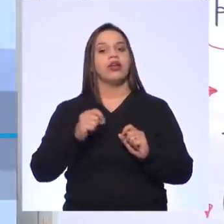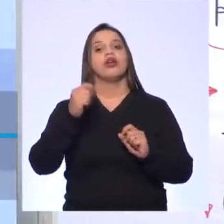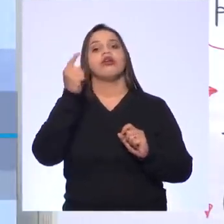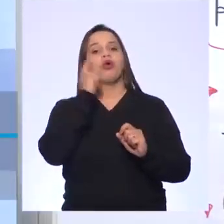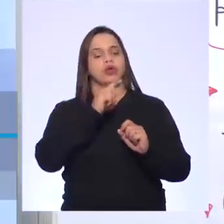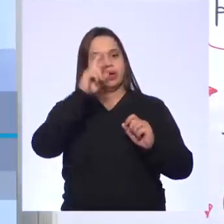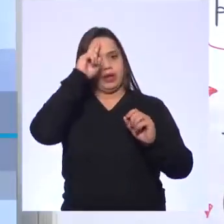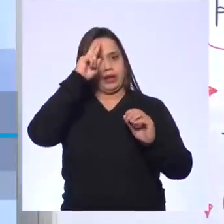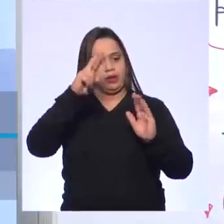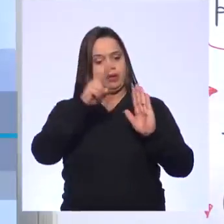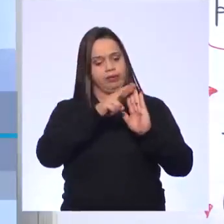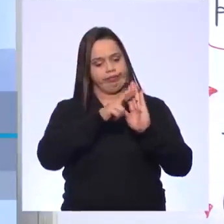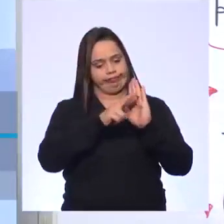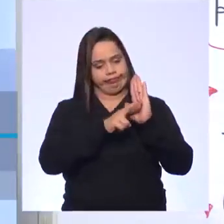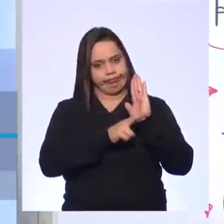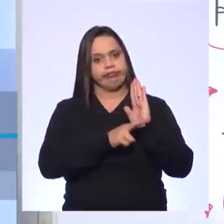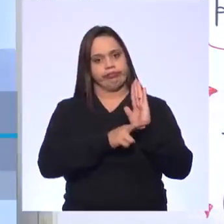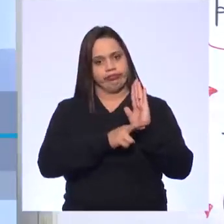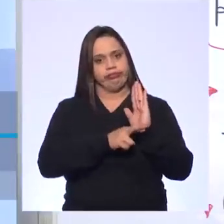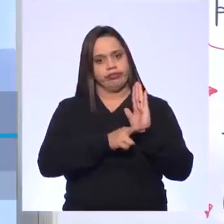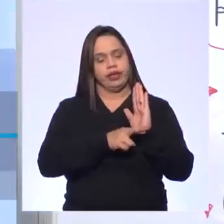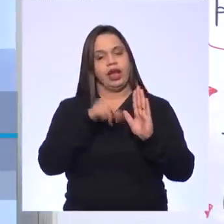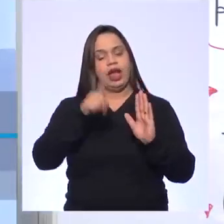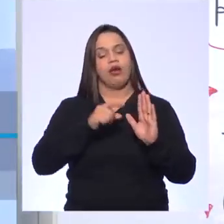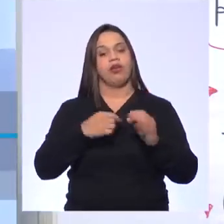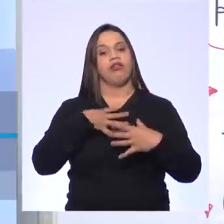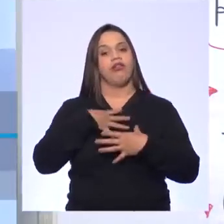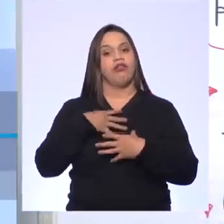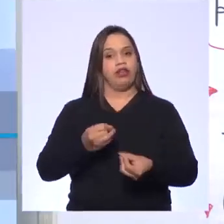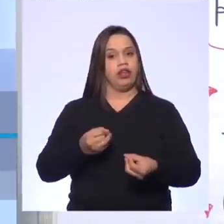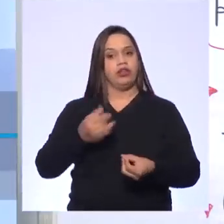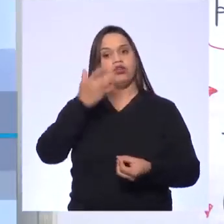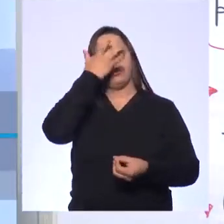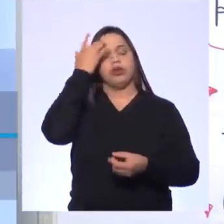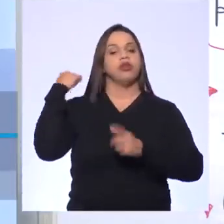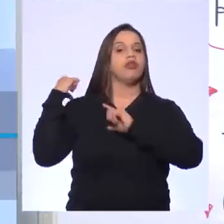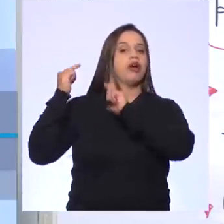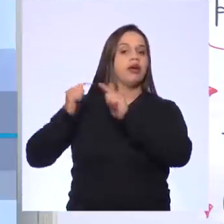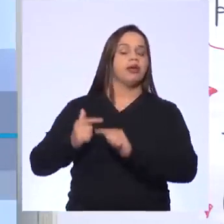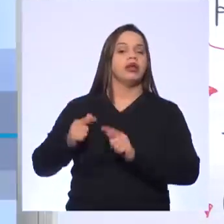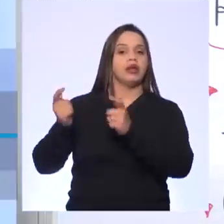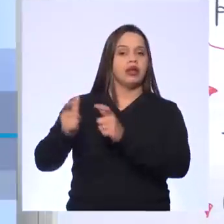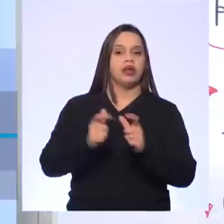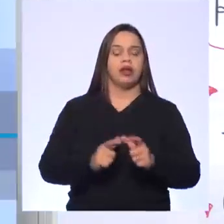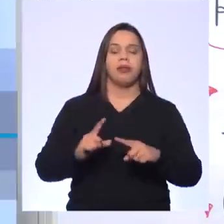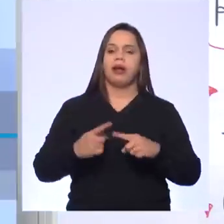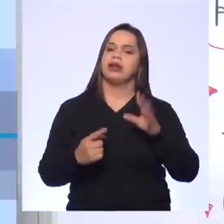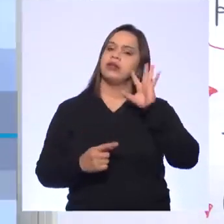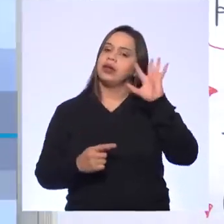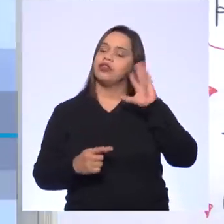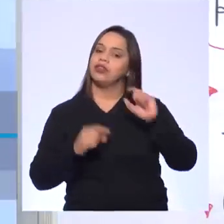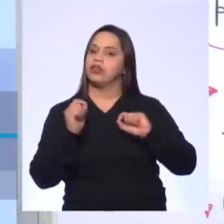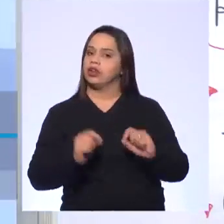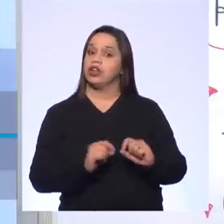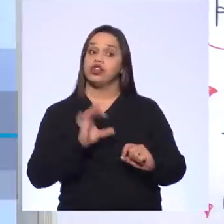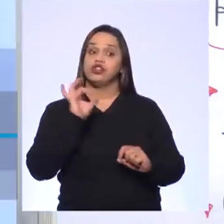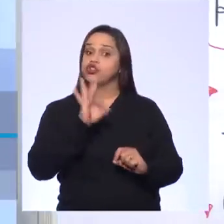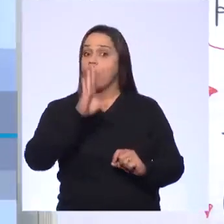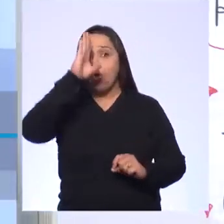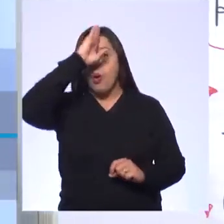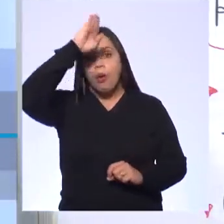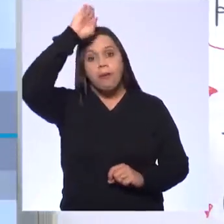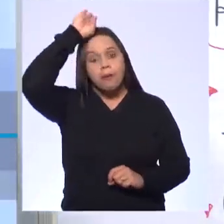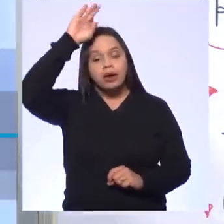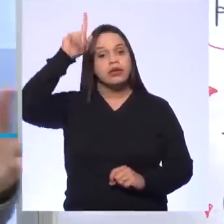eles são filhos de descendentes daqueles locais. Agora, imaginem vocês, em Roma, somente os romanos eram considerados